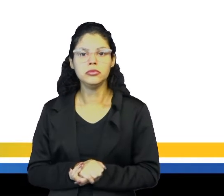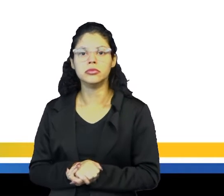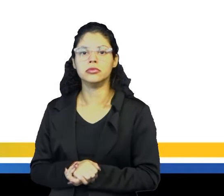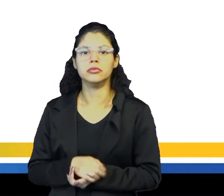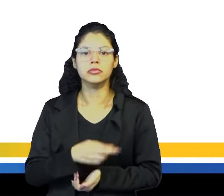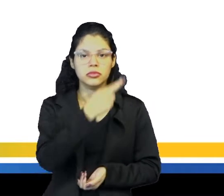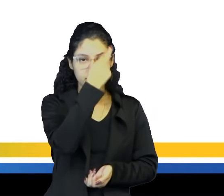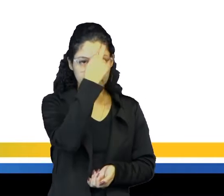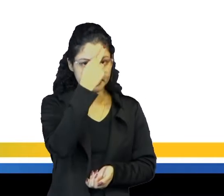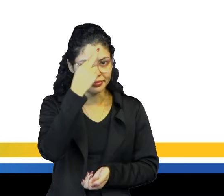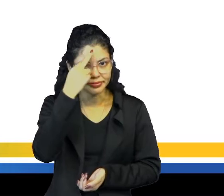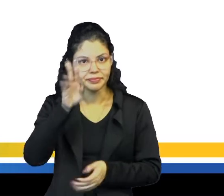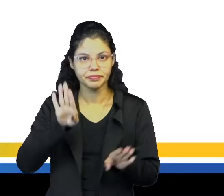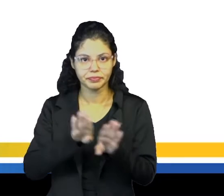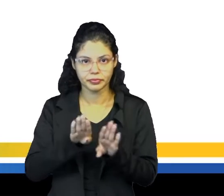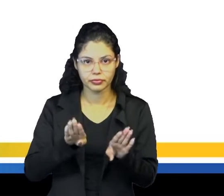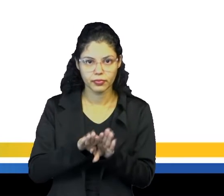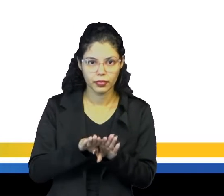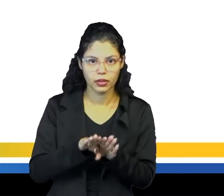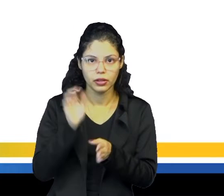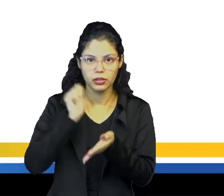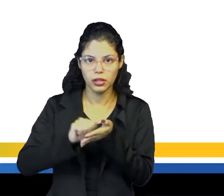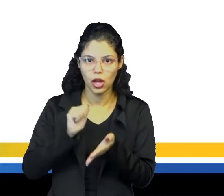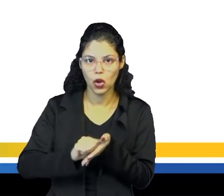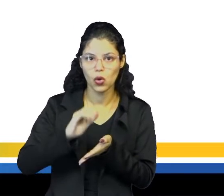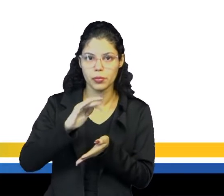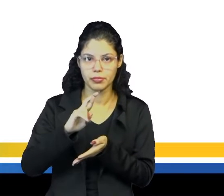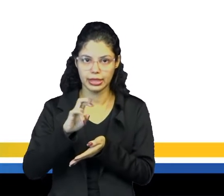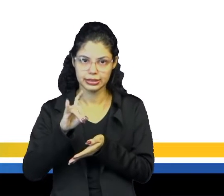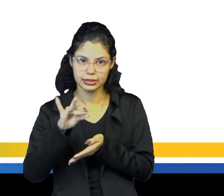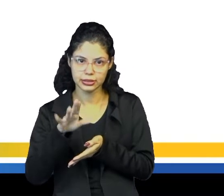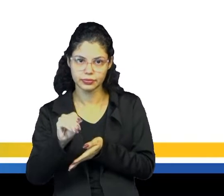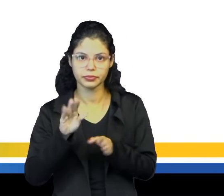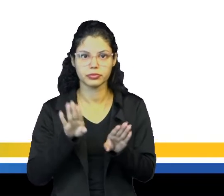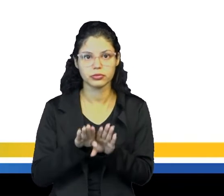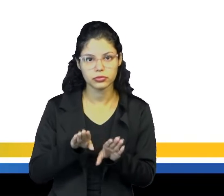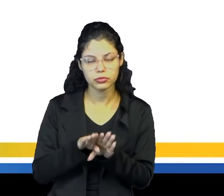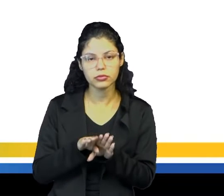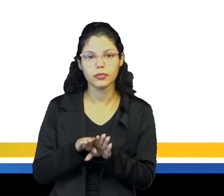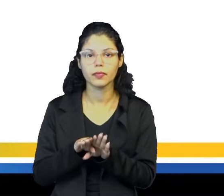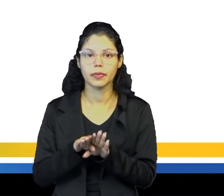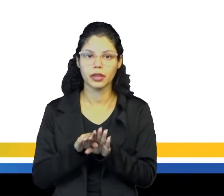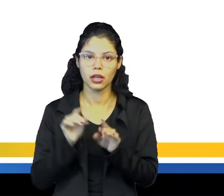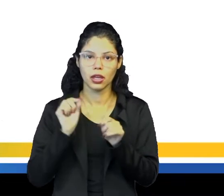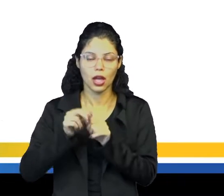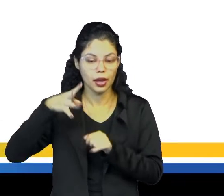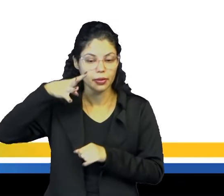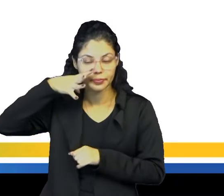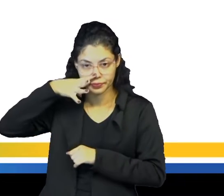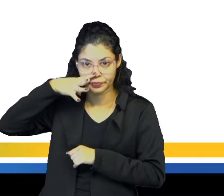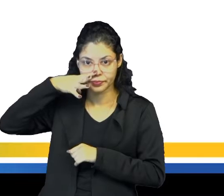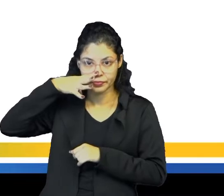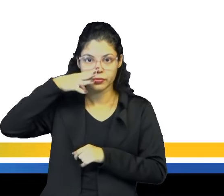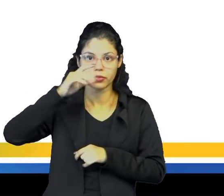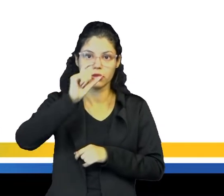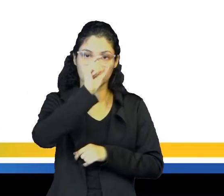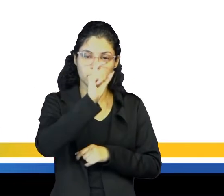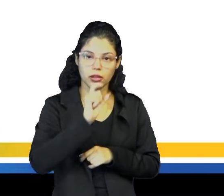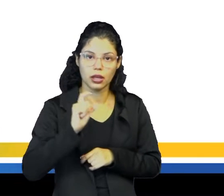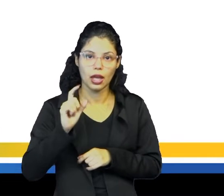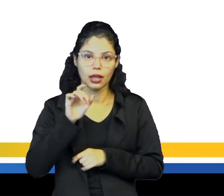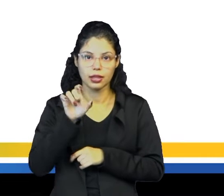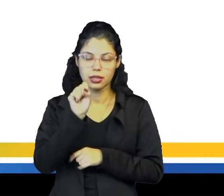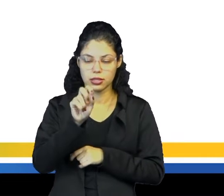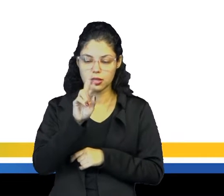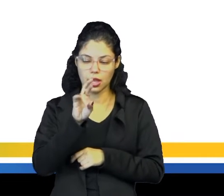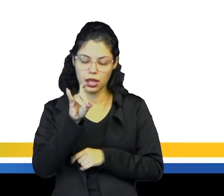Ainda na América Central, a gente tem a escrita olmeca, né? Onde elas eram observadas em peças de cerâmica olmeca, né,